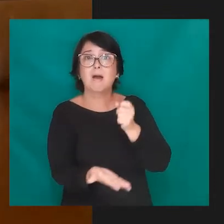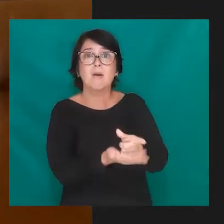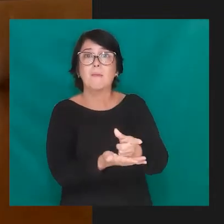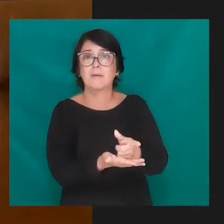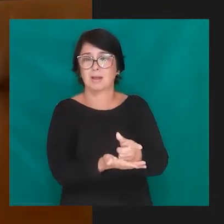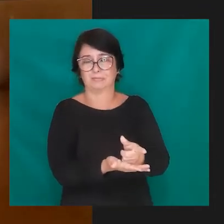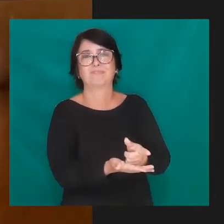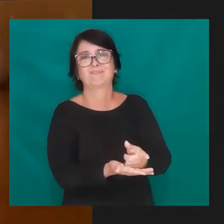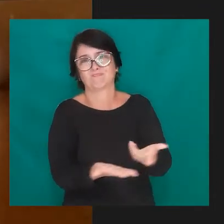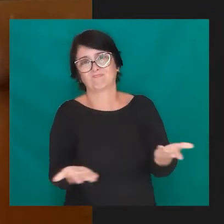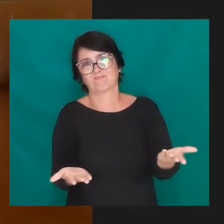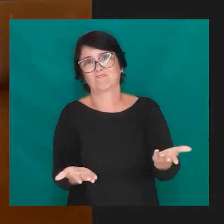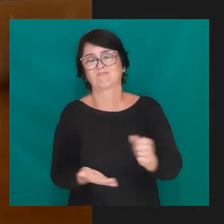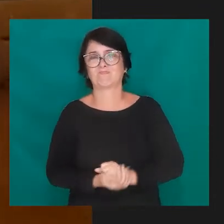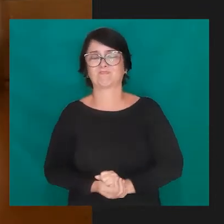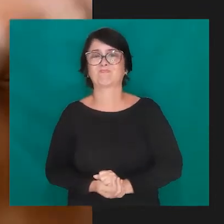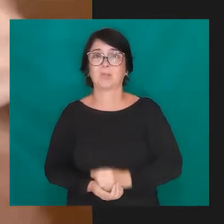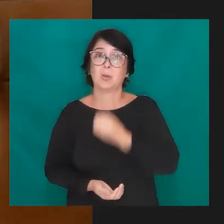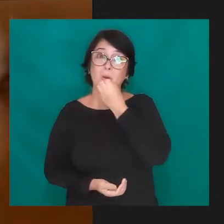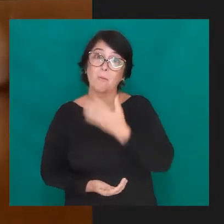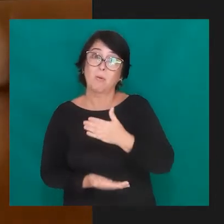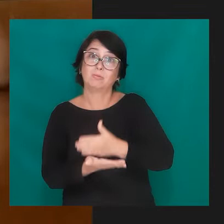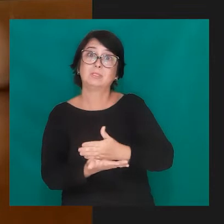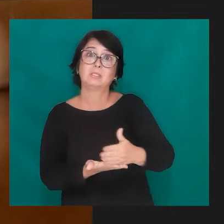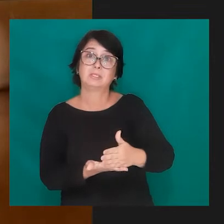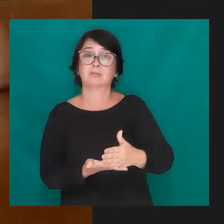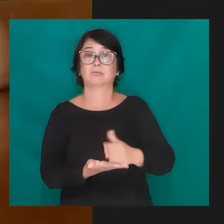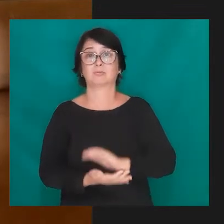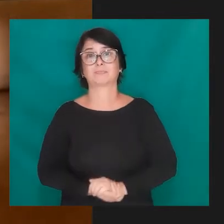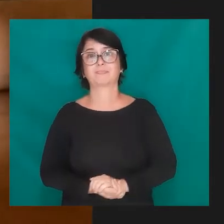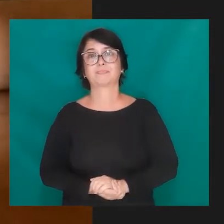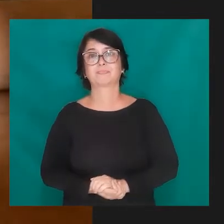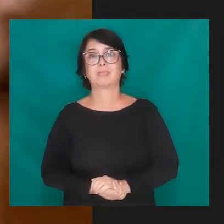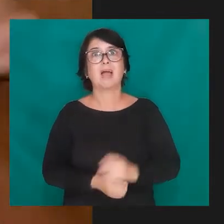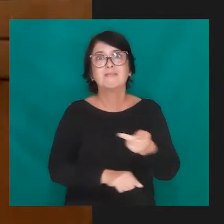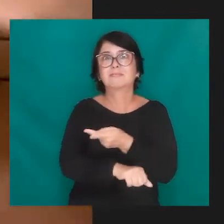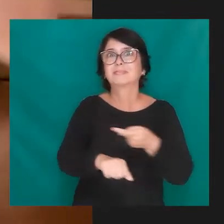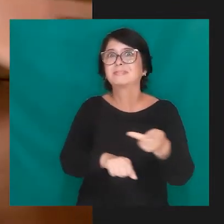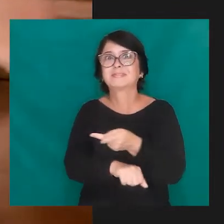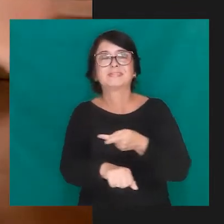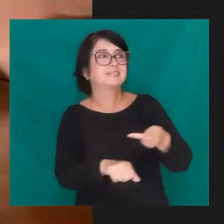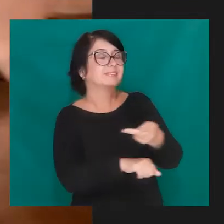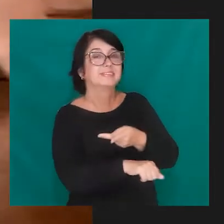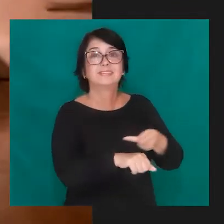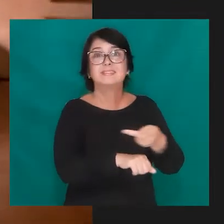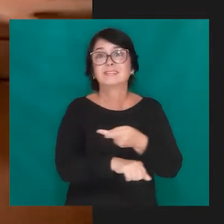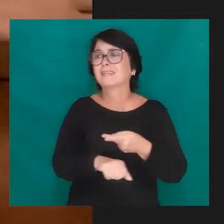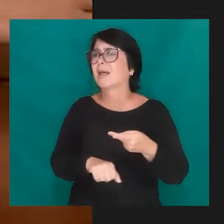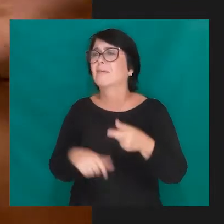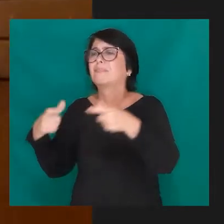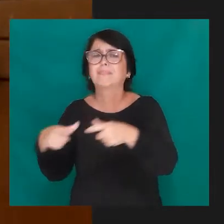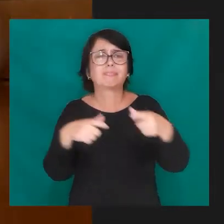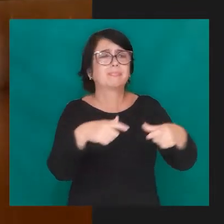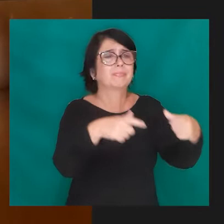oferecer um instrumento bom, pelo menos no início. Né? Então, eu fui atrás. Se fabricava um instrumento